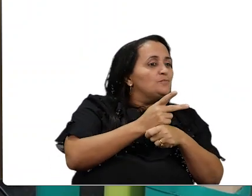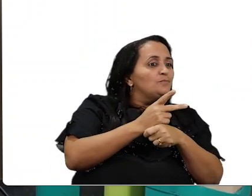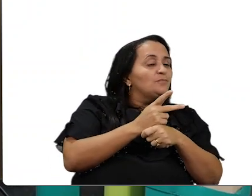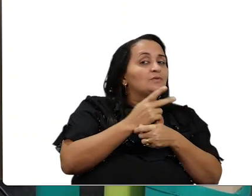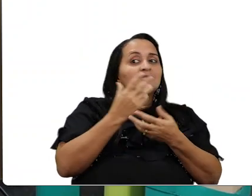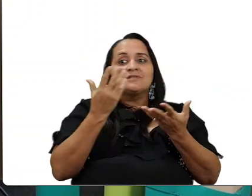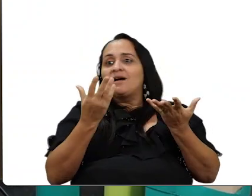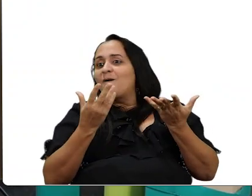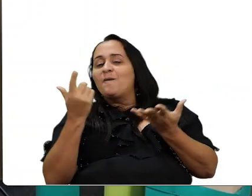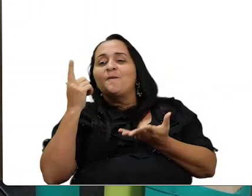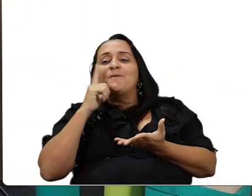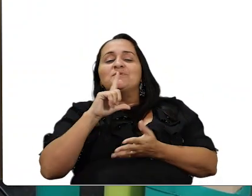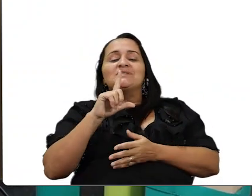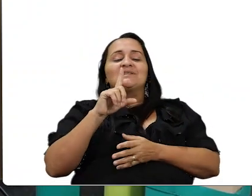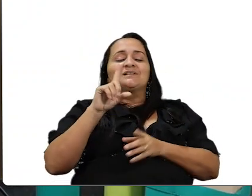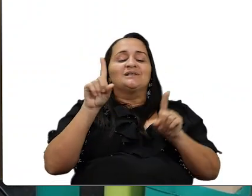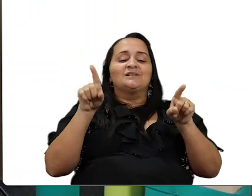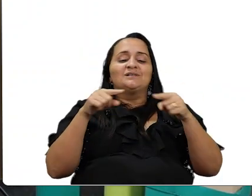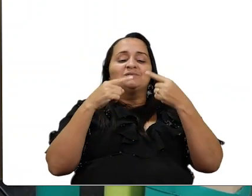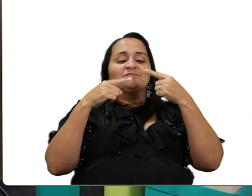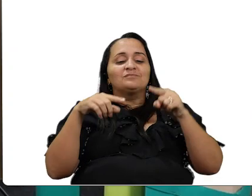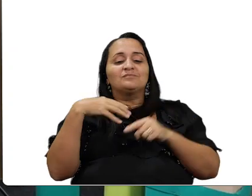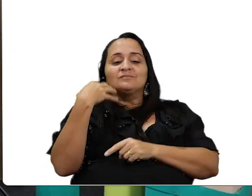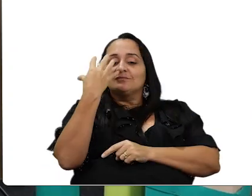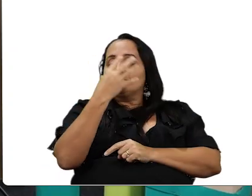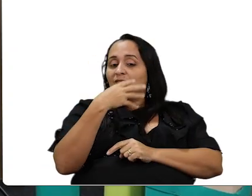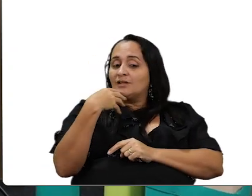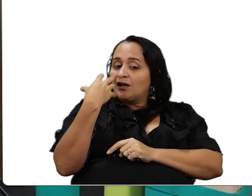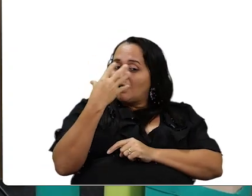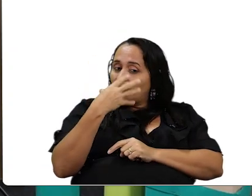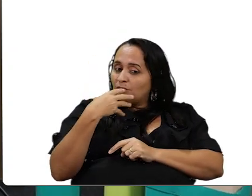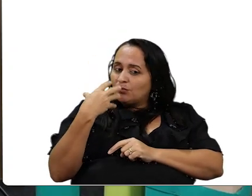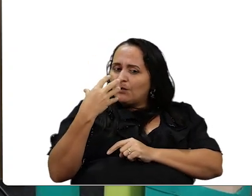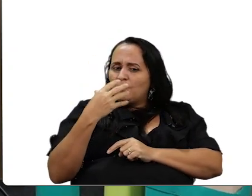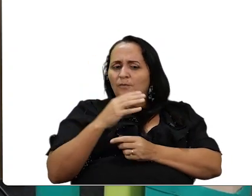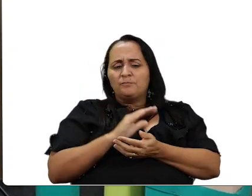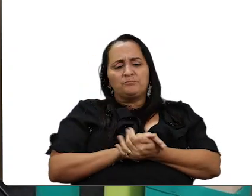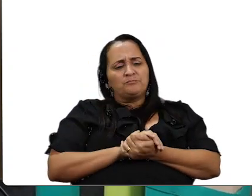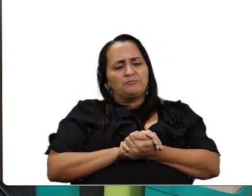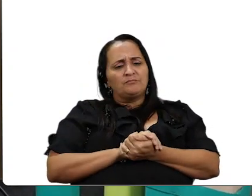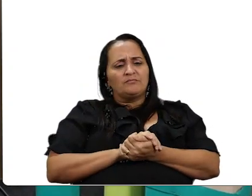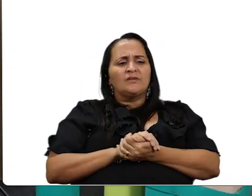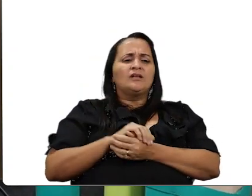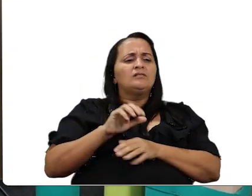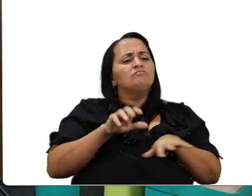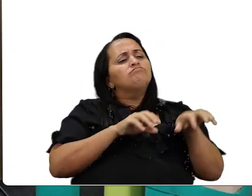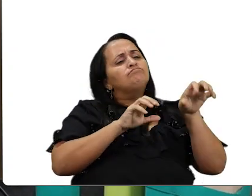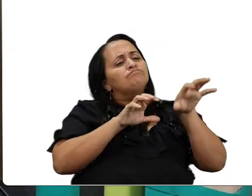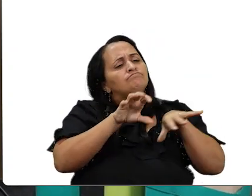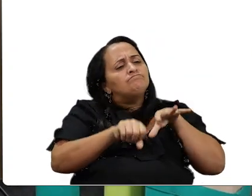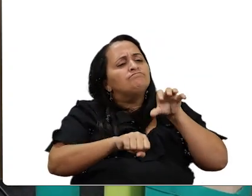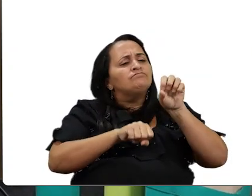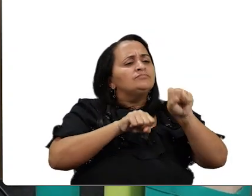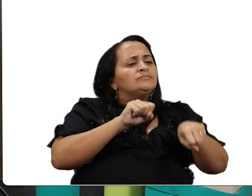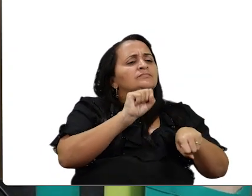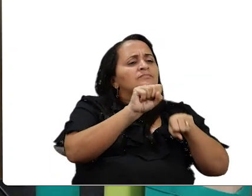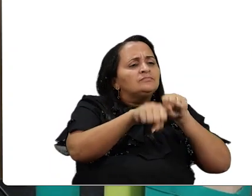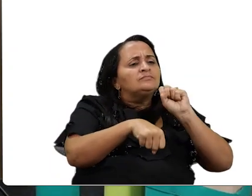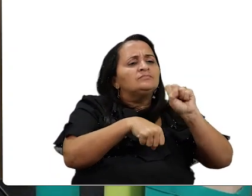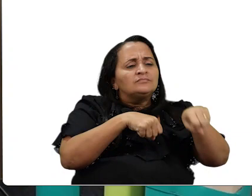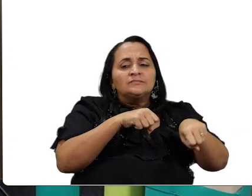de ser cantor. E no caminho ele foi encontrando os